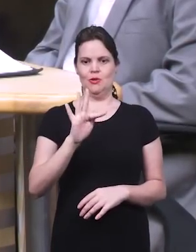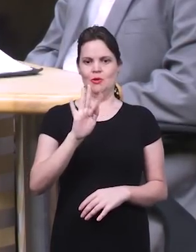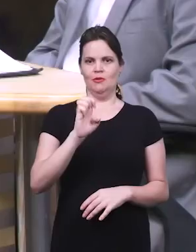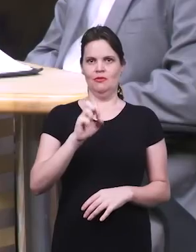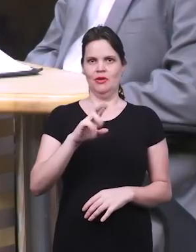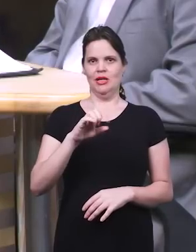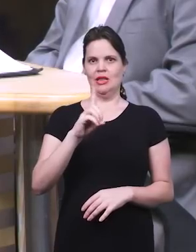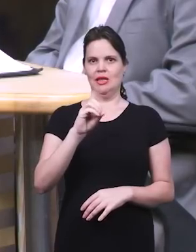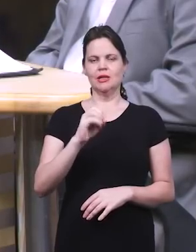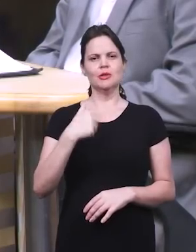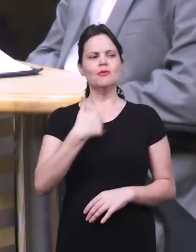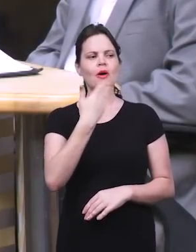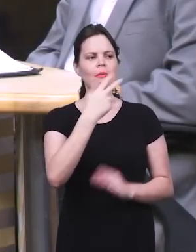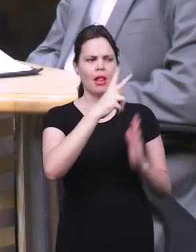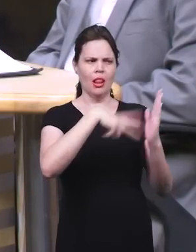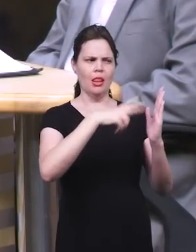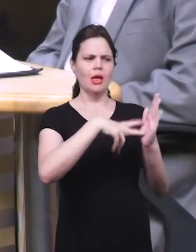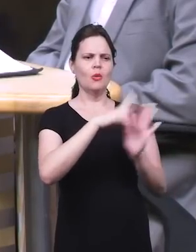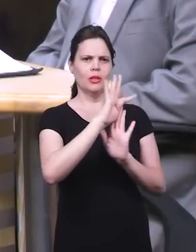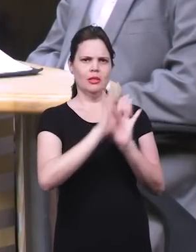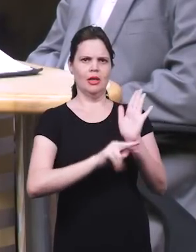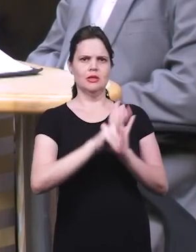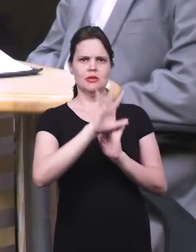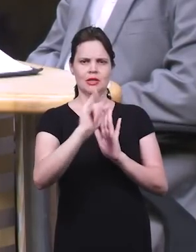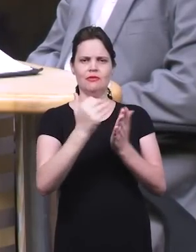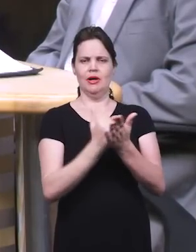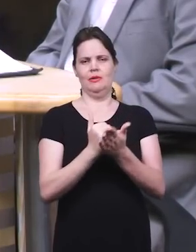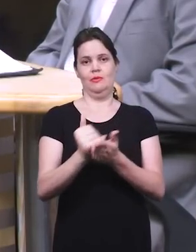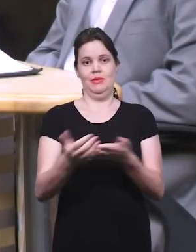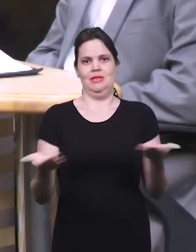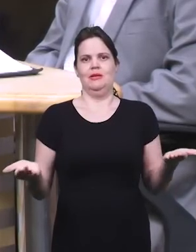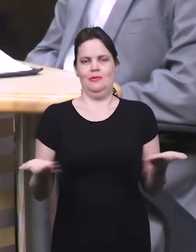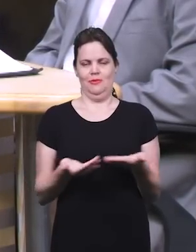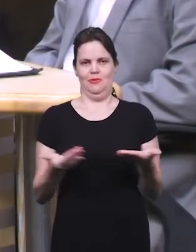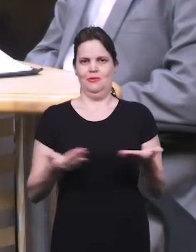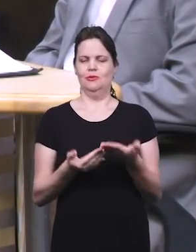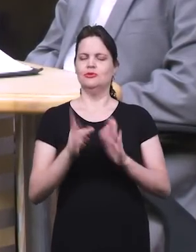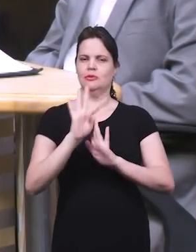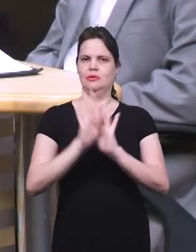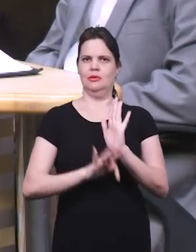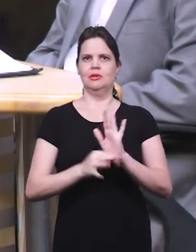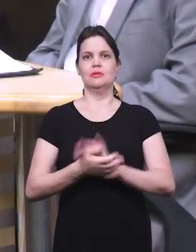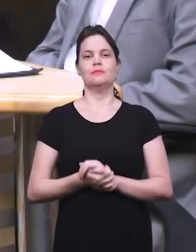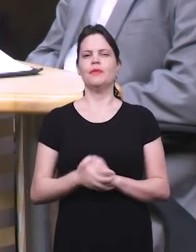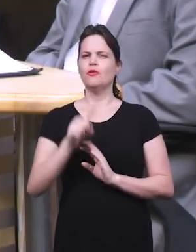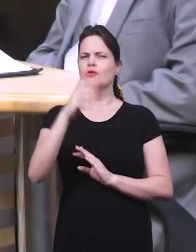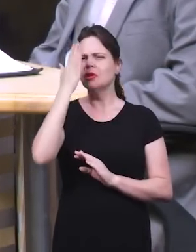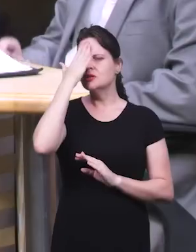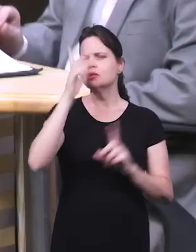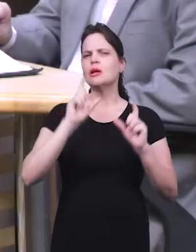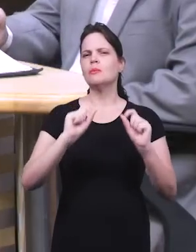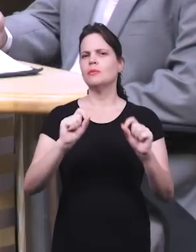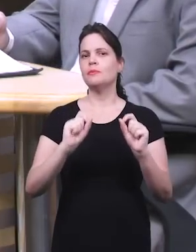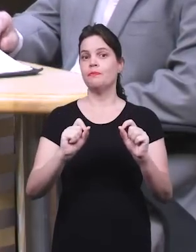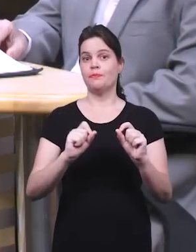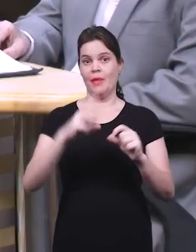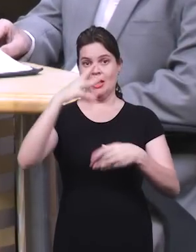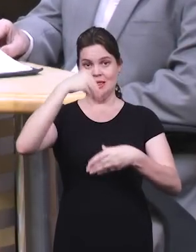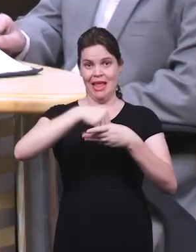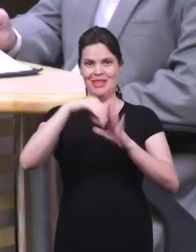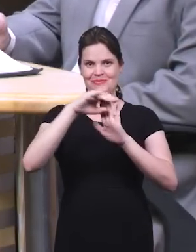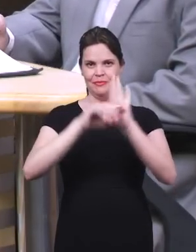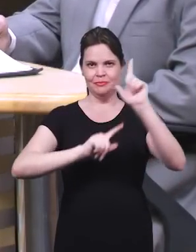pedir que ele leia o texto que vai conduzir-nos no programa de hoje. Aliás, você sabe, esse programa ele